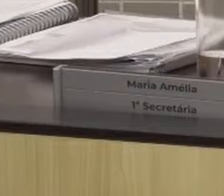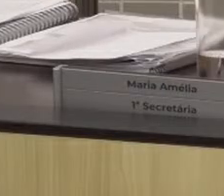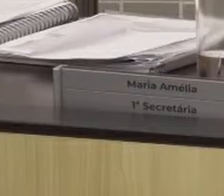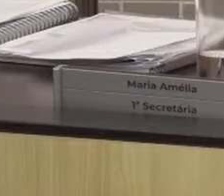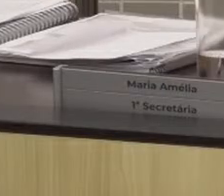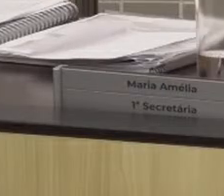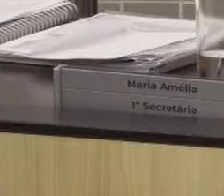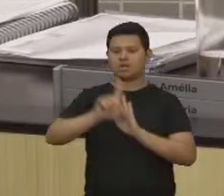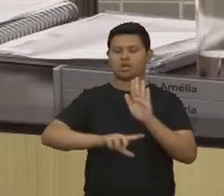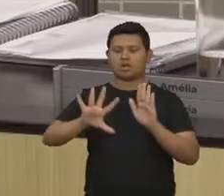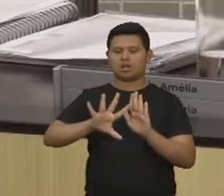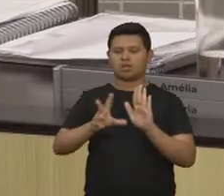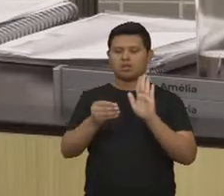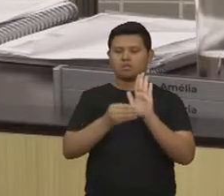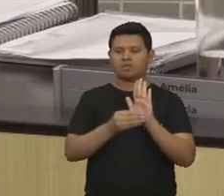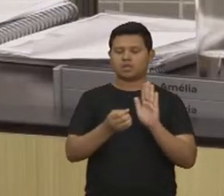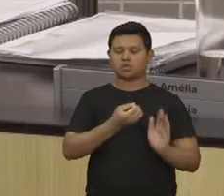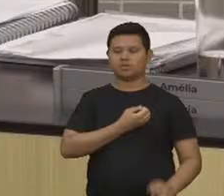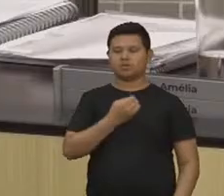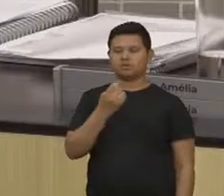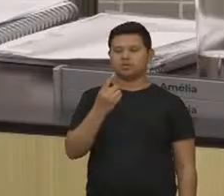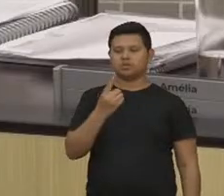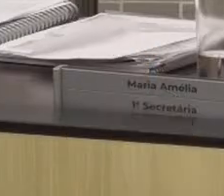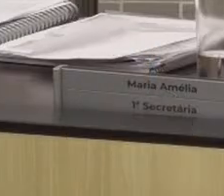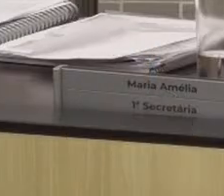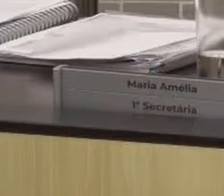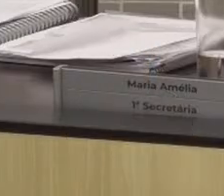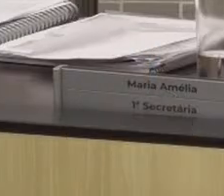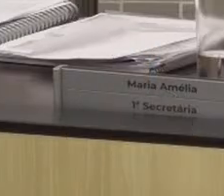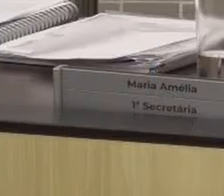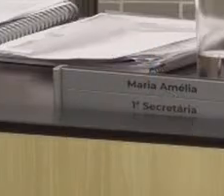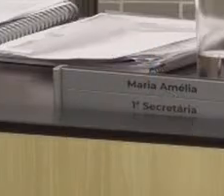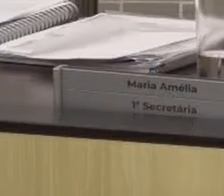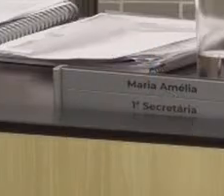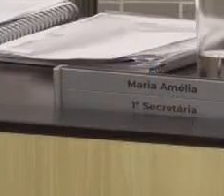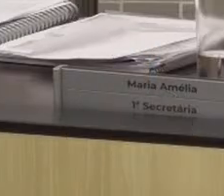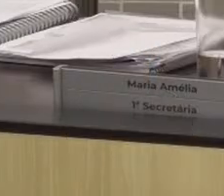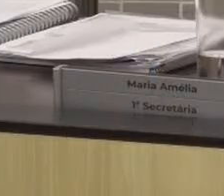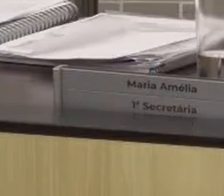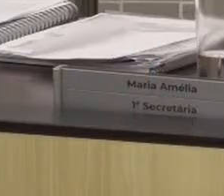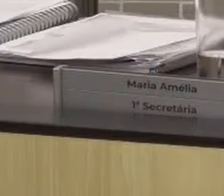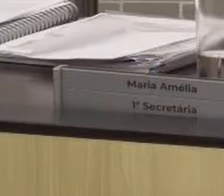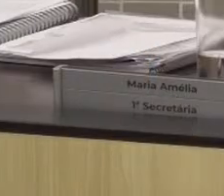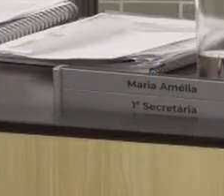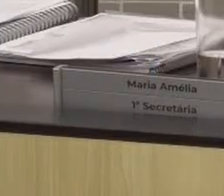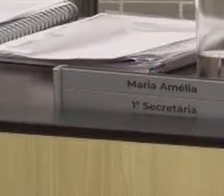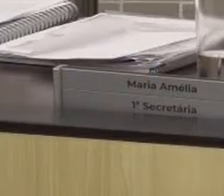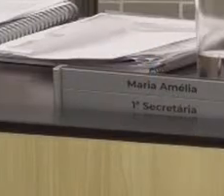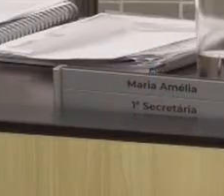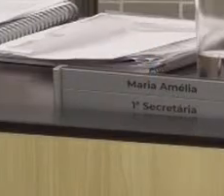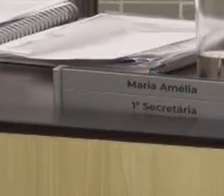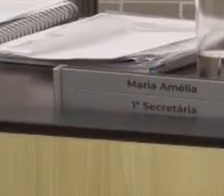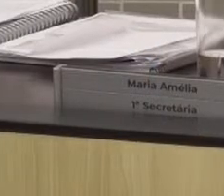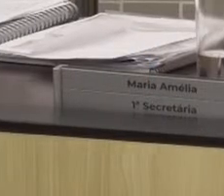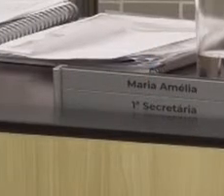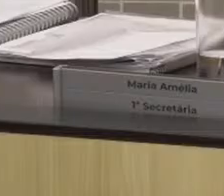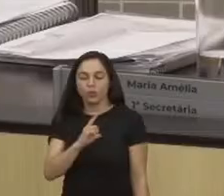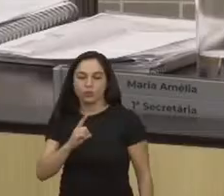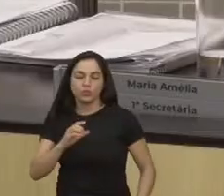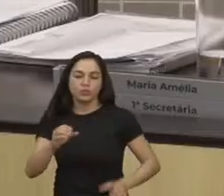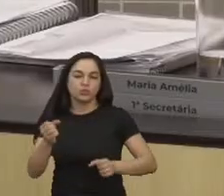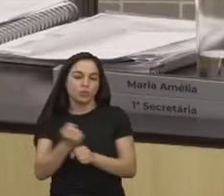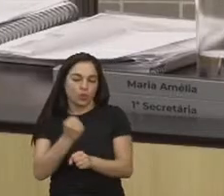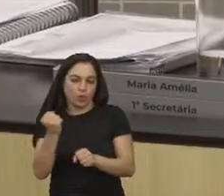Lei Complementar número 101, de 27 de setembro de 2018, que institui o Código de Obras